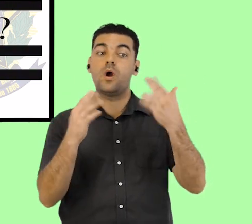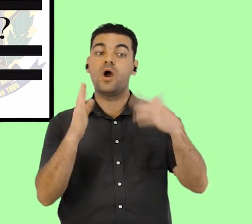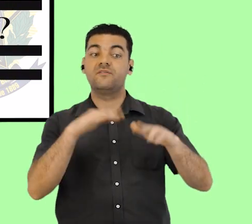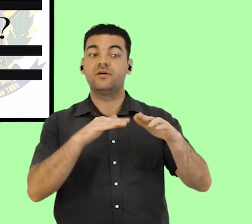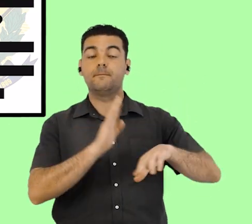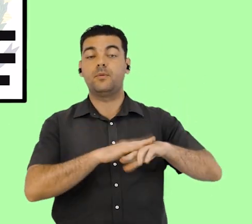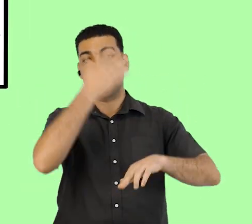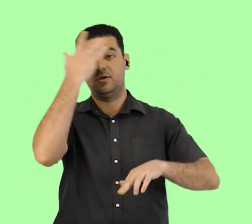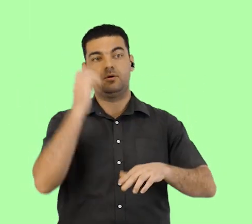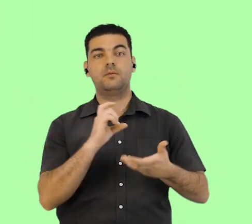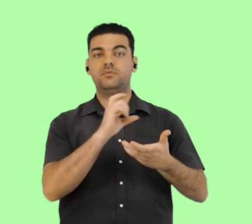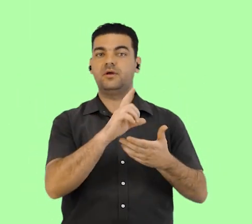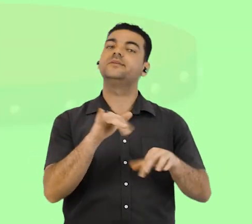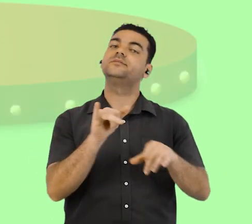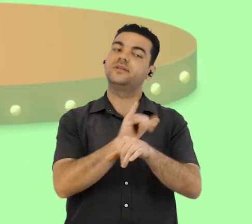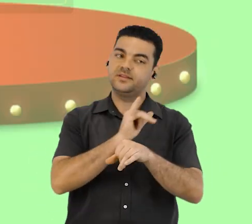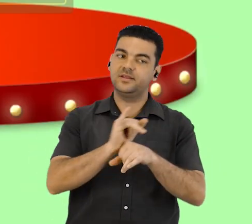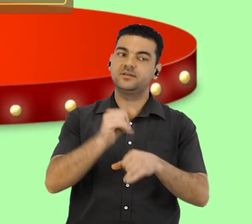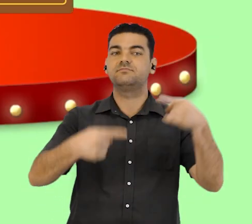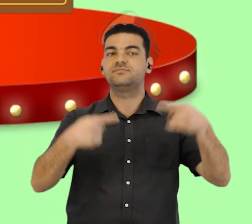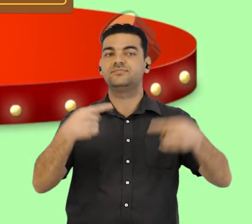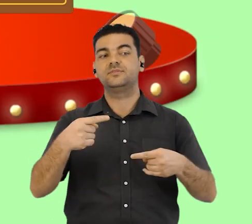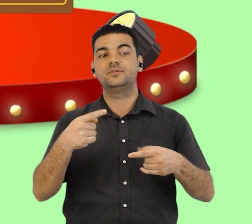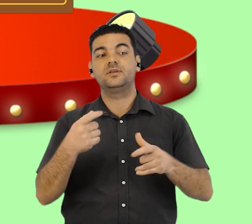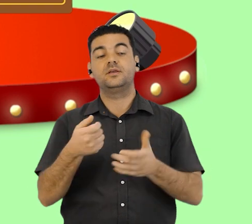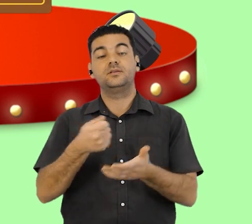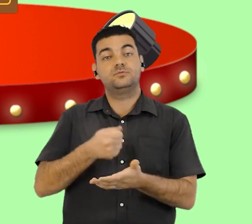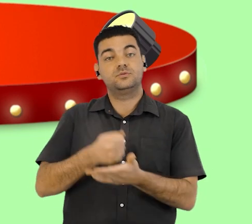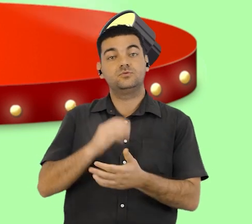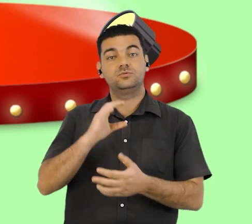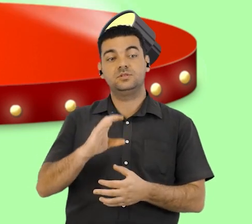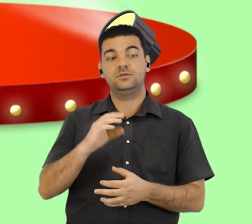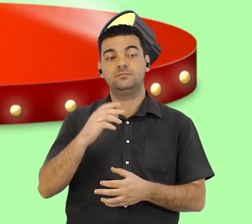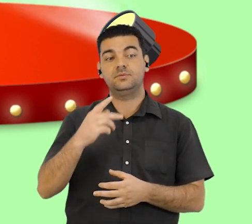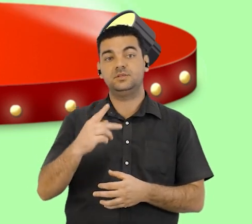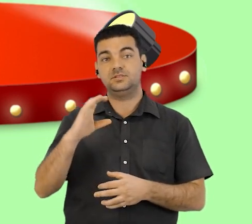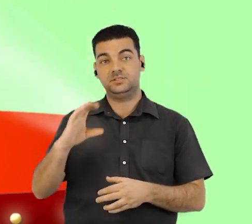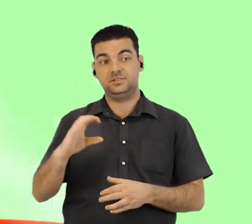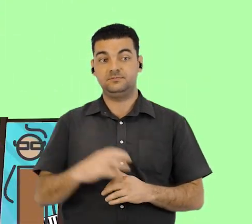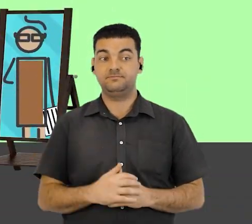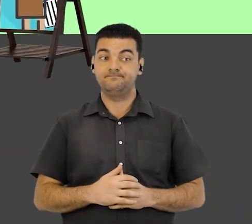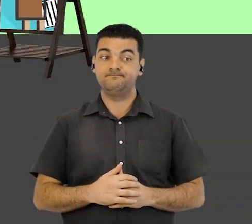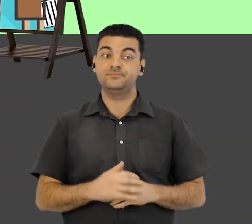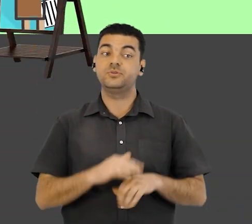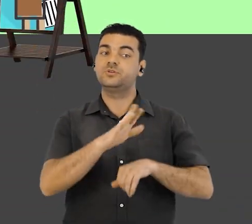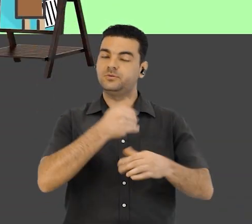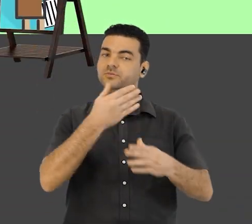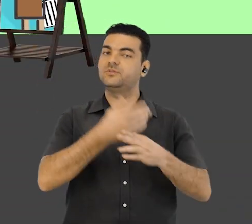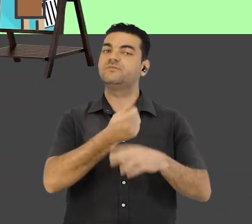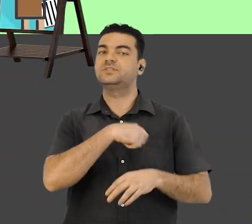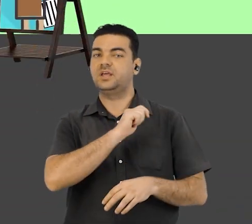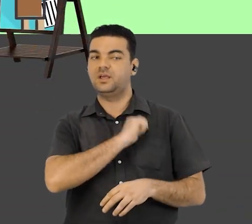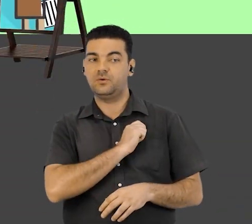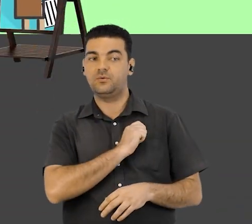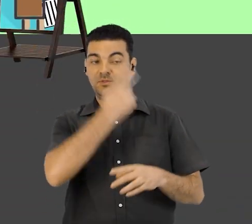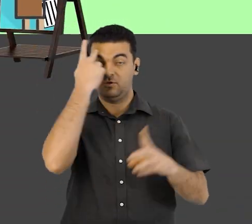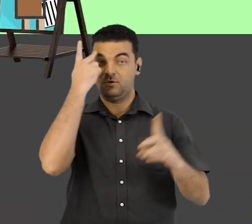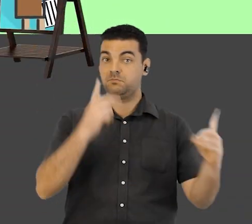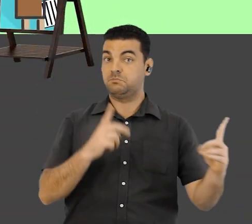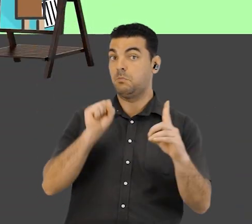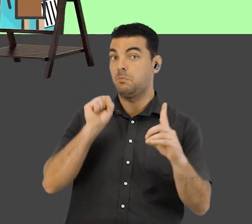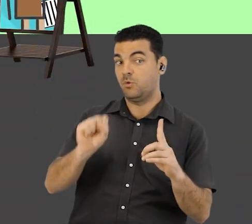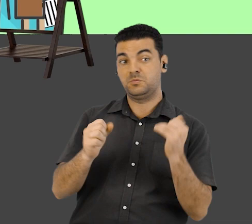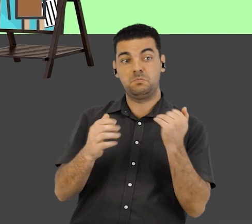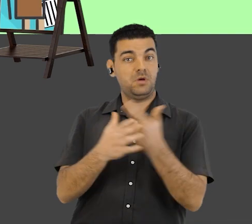benefício é maior ao executado, são adotadas as disposições em execução do Código de Processo Civil. Sendo citado em processo de execução fiscal, o